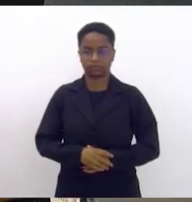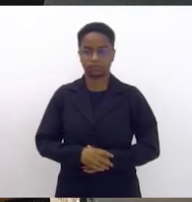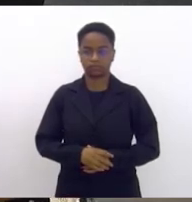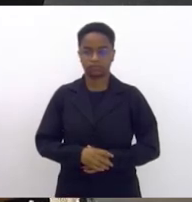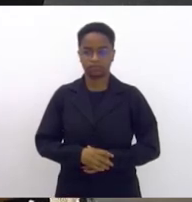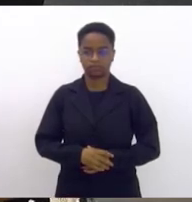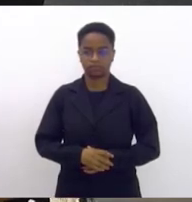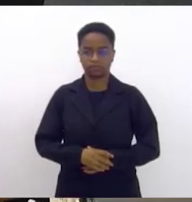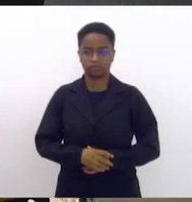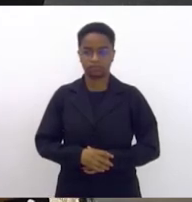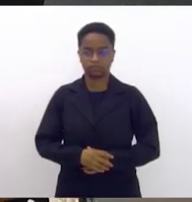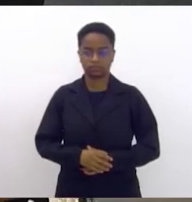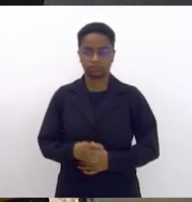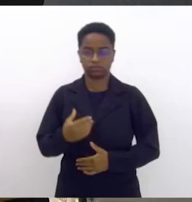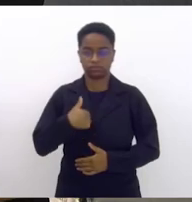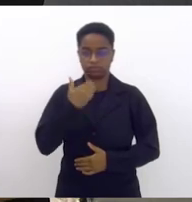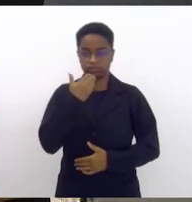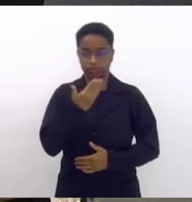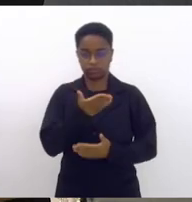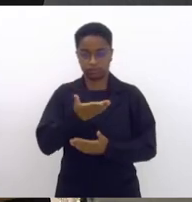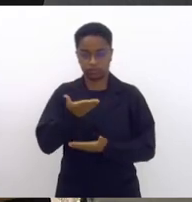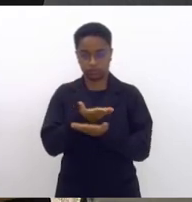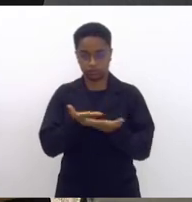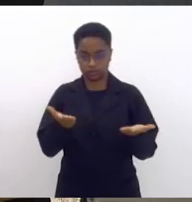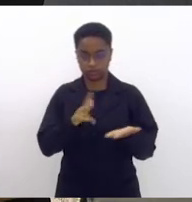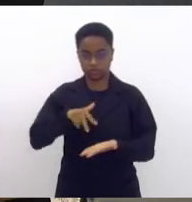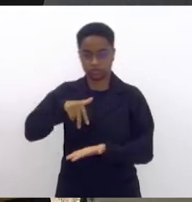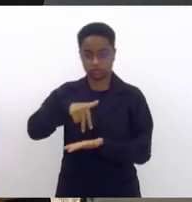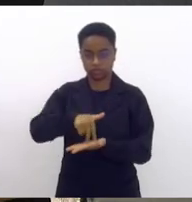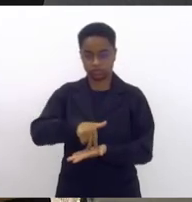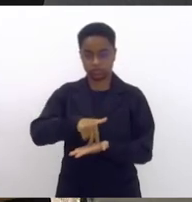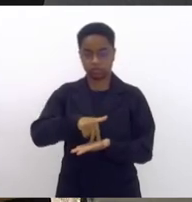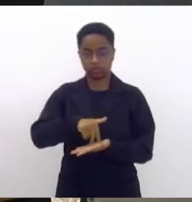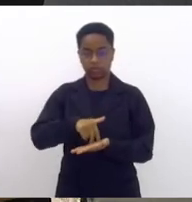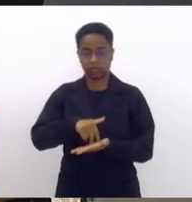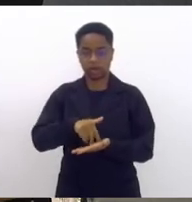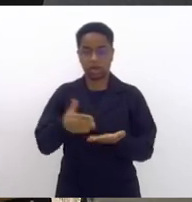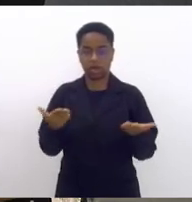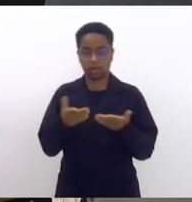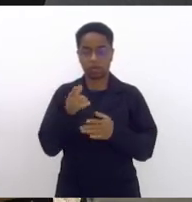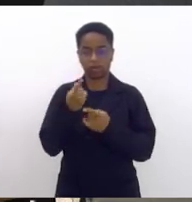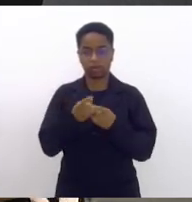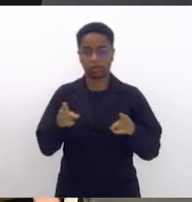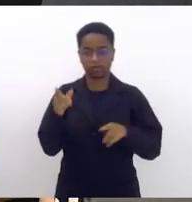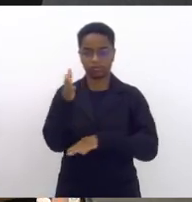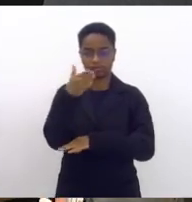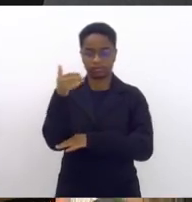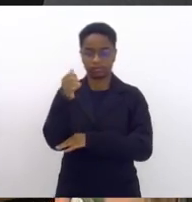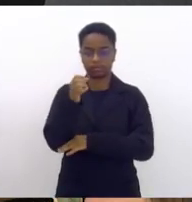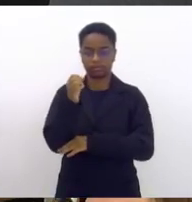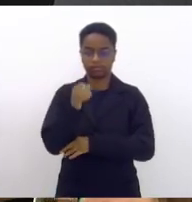Progress peço a todos que se coloquem posição de respeito para ouvirmos o Nacional